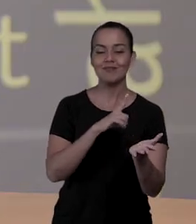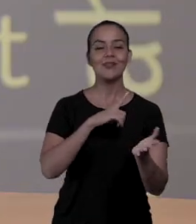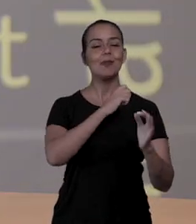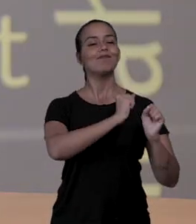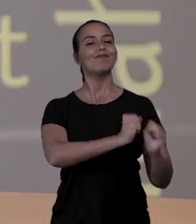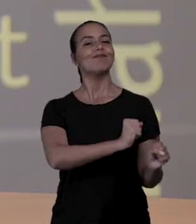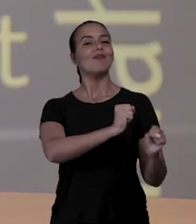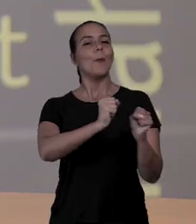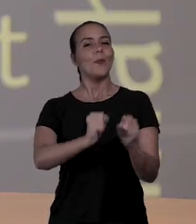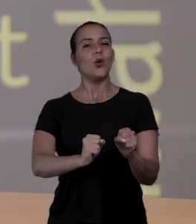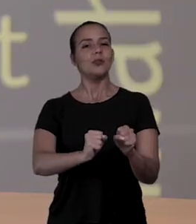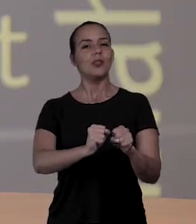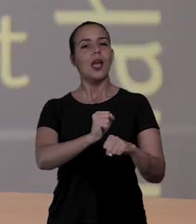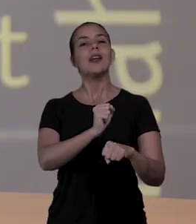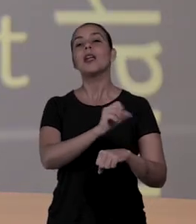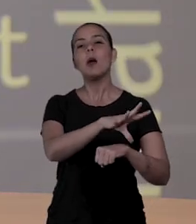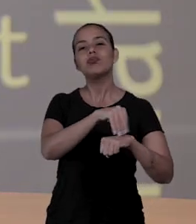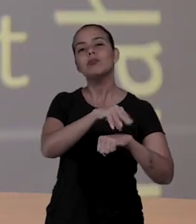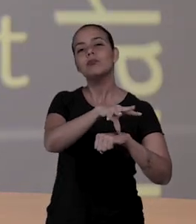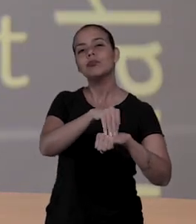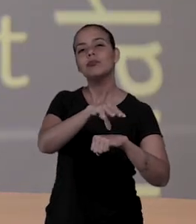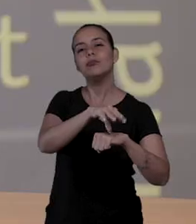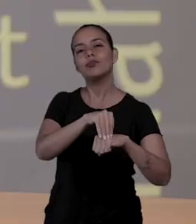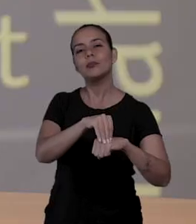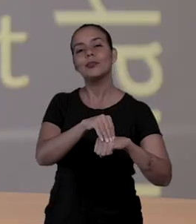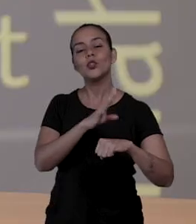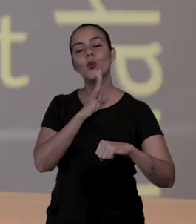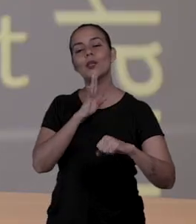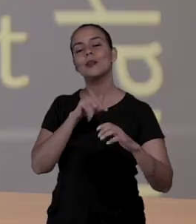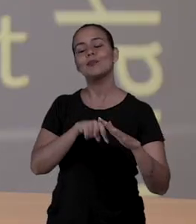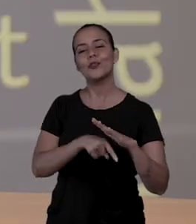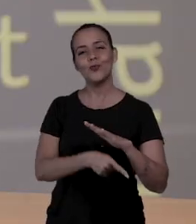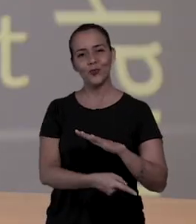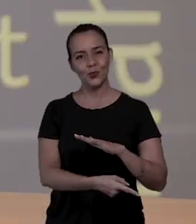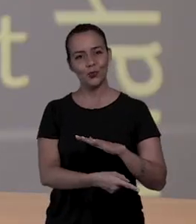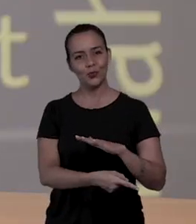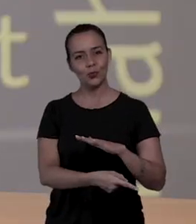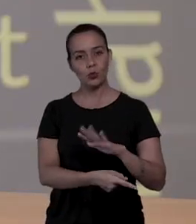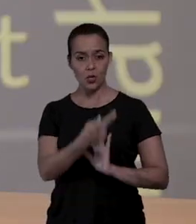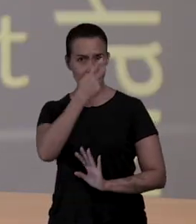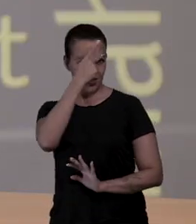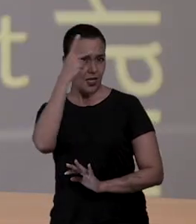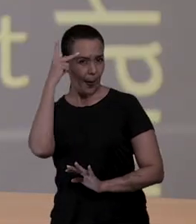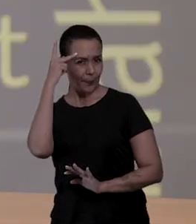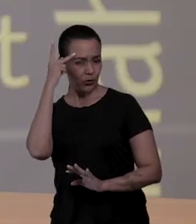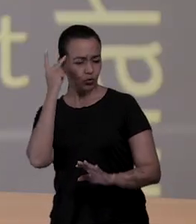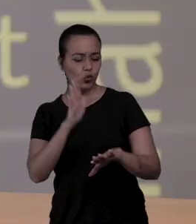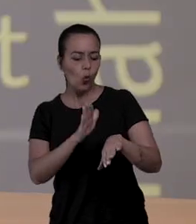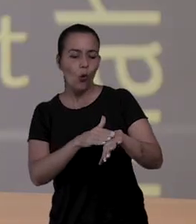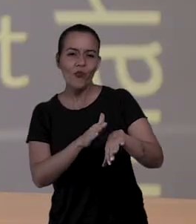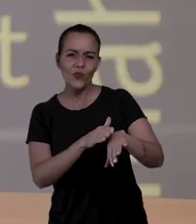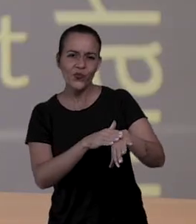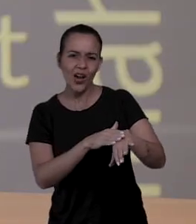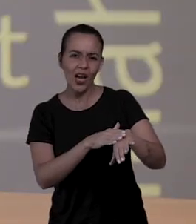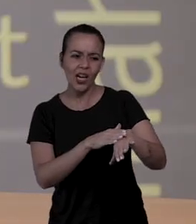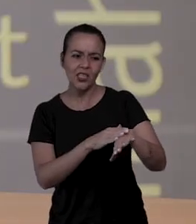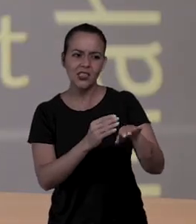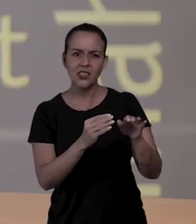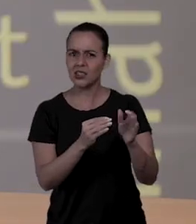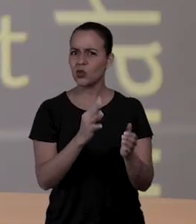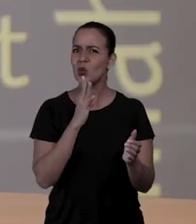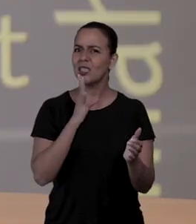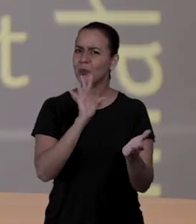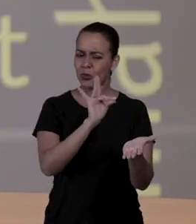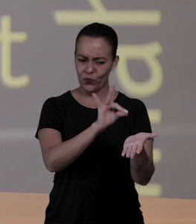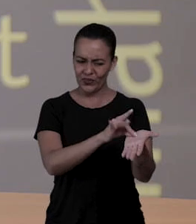do saber. Aquilo que é conhecimento válido dá poder para quem produz esse conhecimento